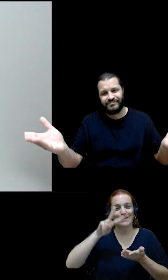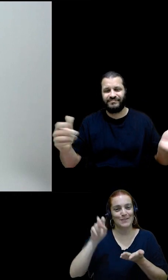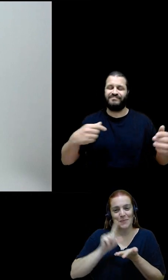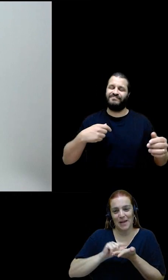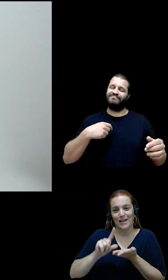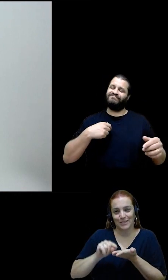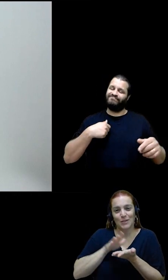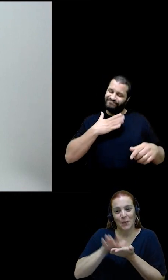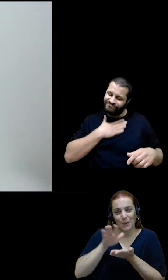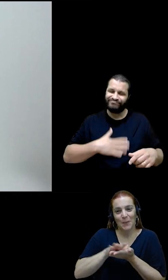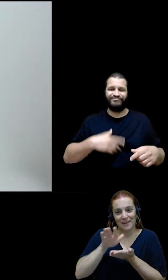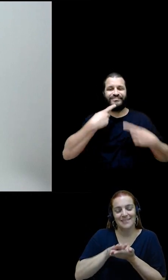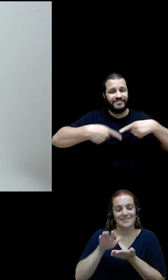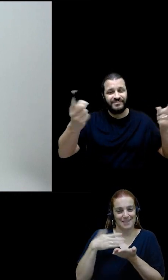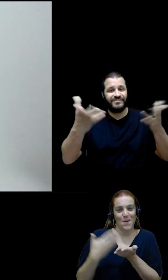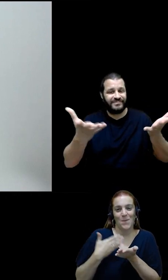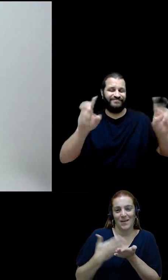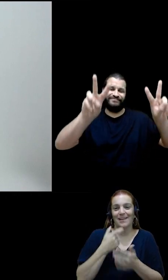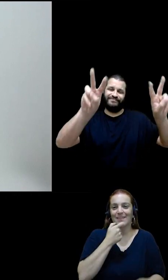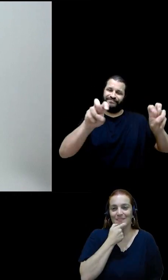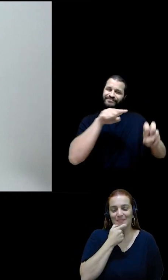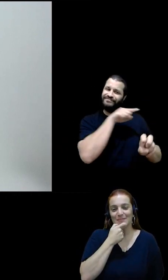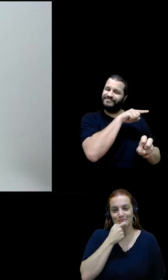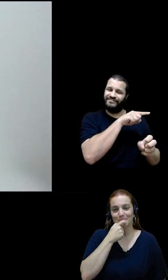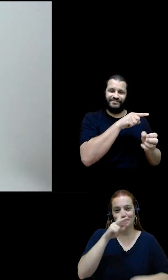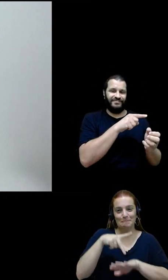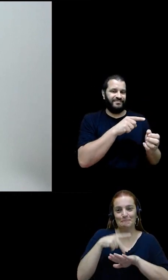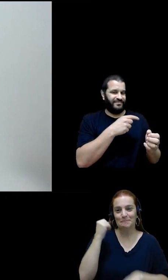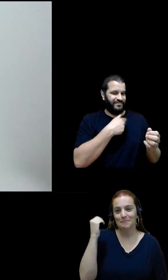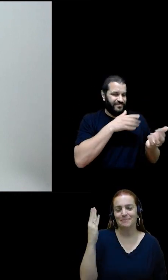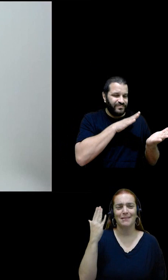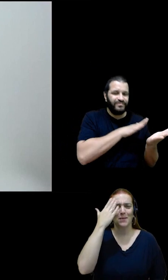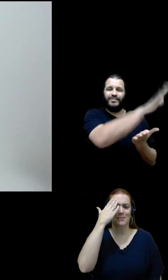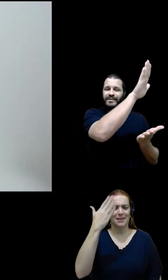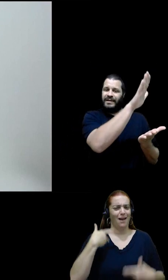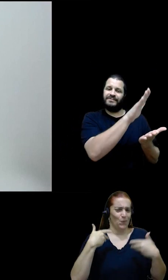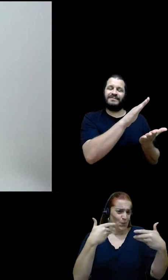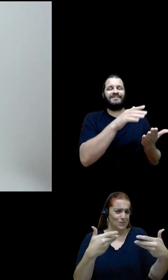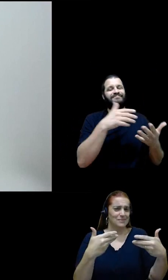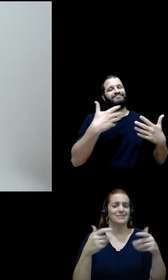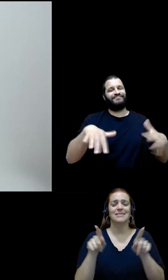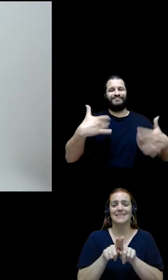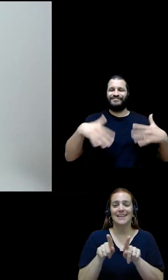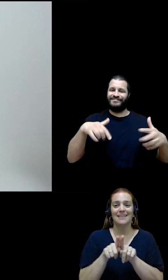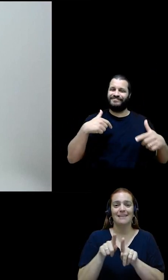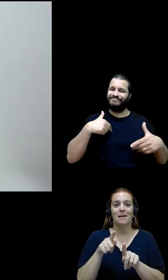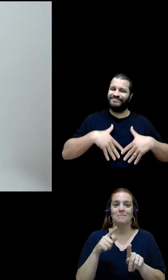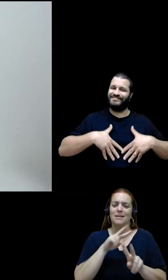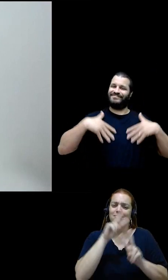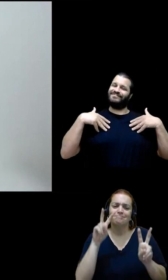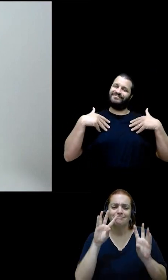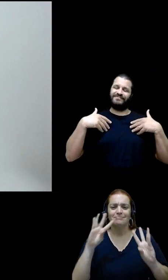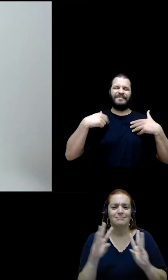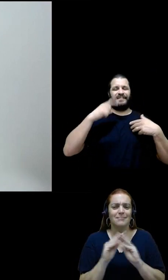publicação. E obrigado ao convite, à IC, aos membros, pela oportunidade de poder